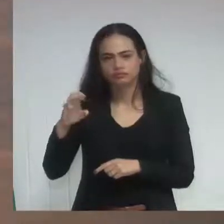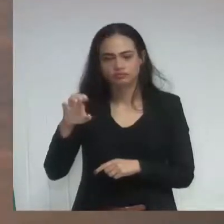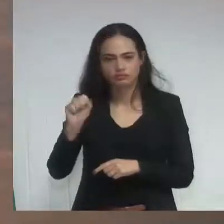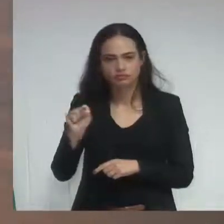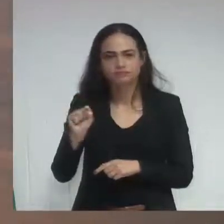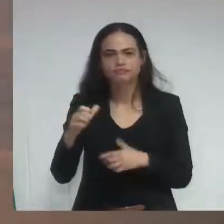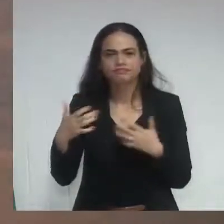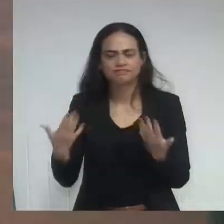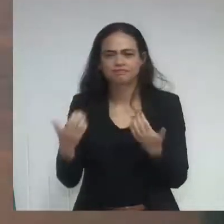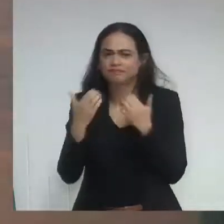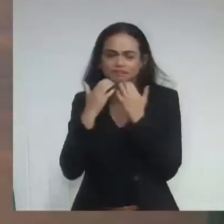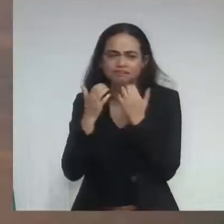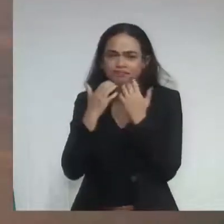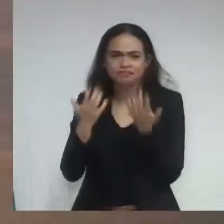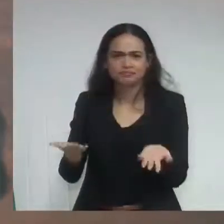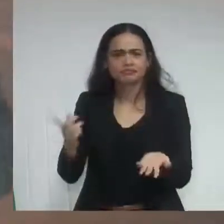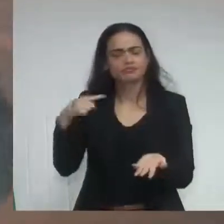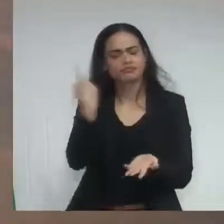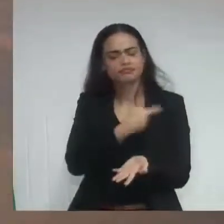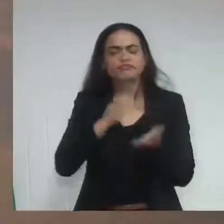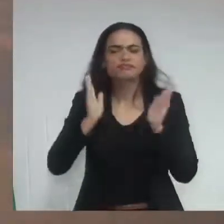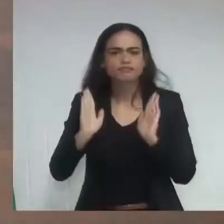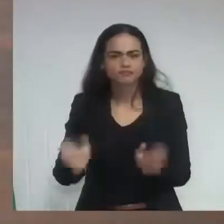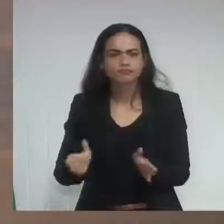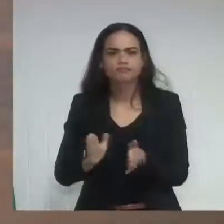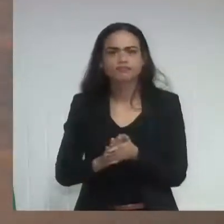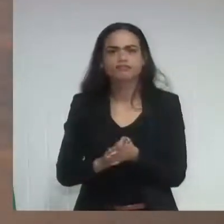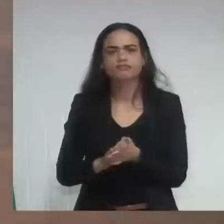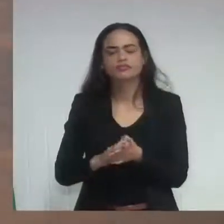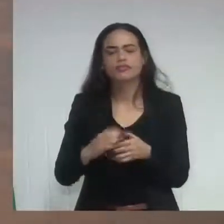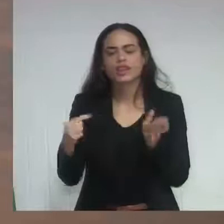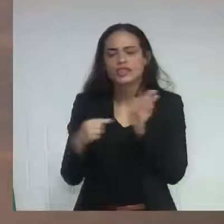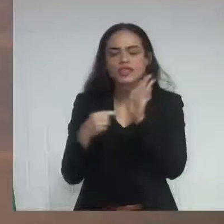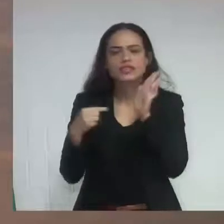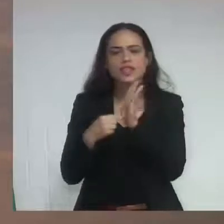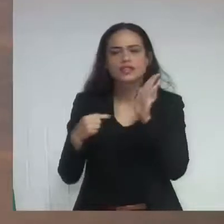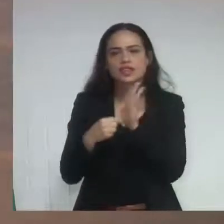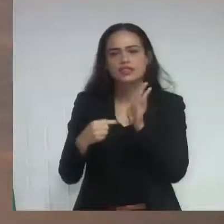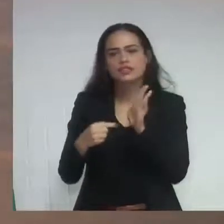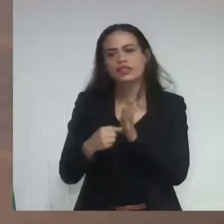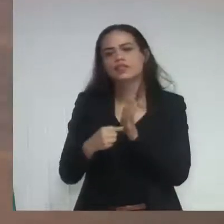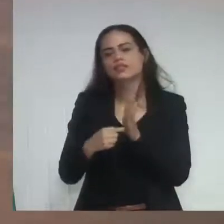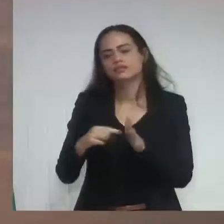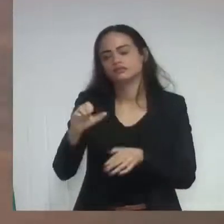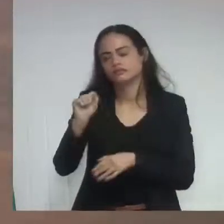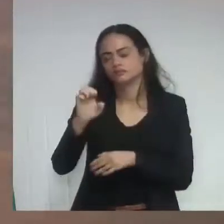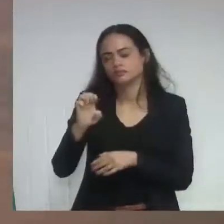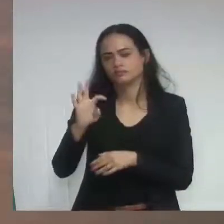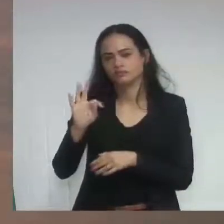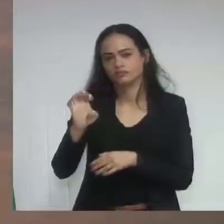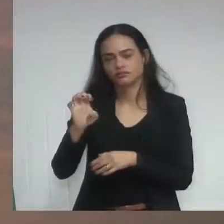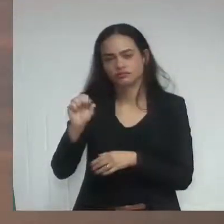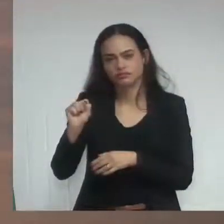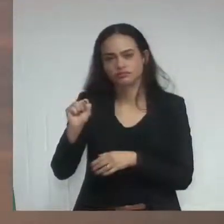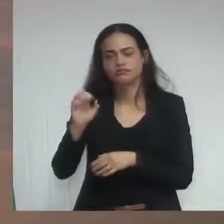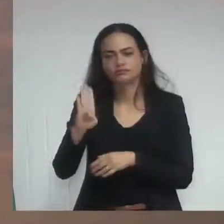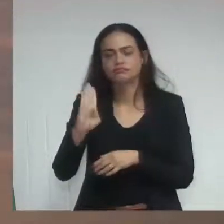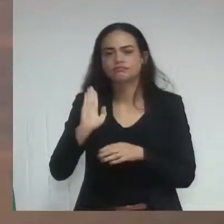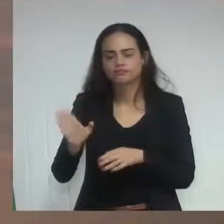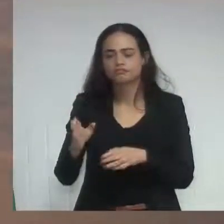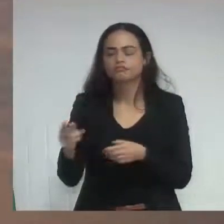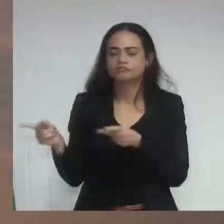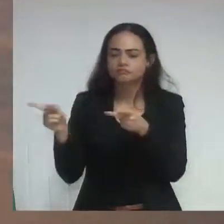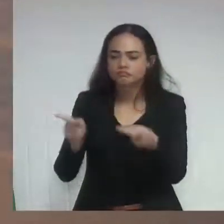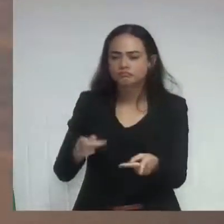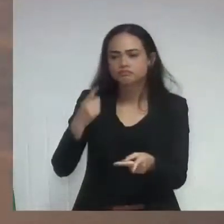foi denunciado para o jornal, a CETESB já teve lá, e o governo de Vinhedo mantém um lixão irregular na capela, né?